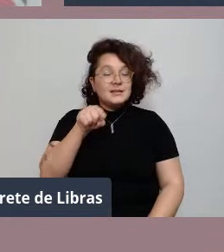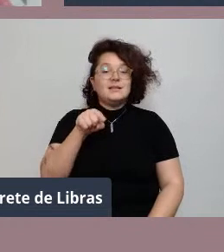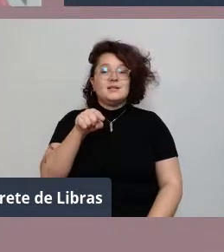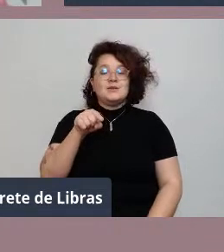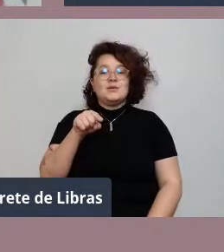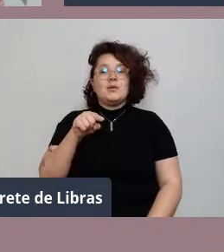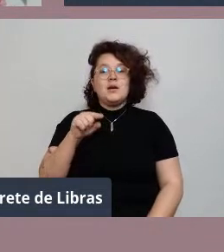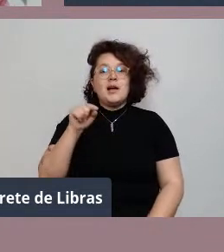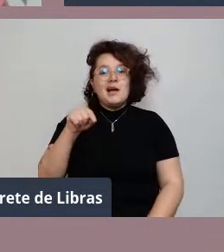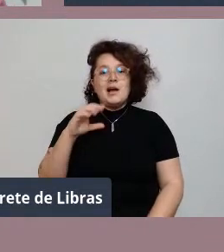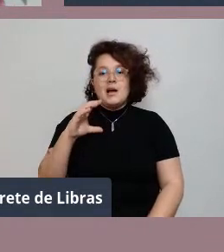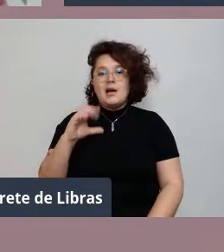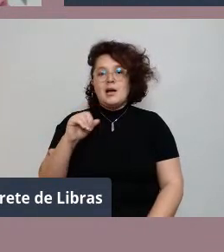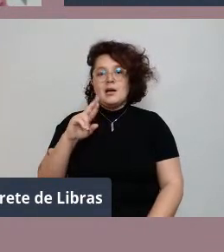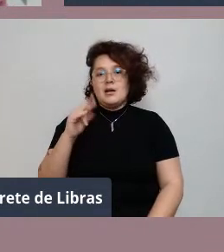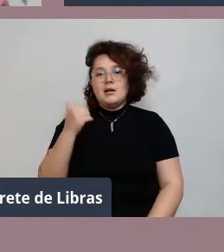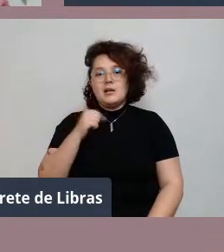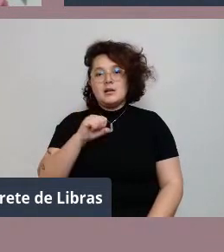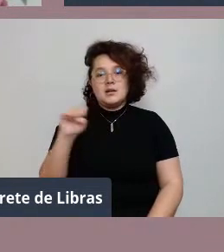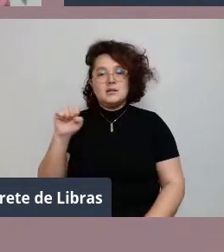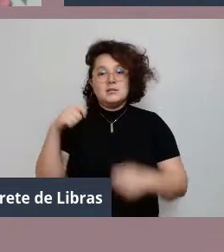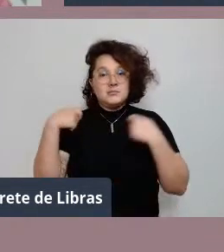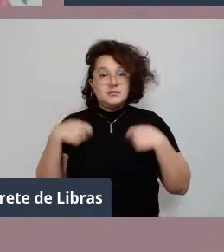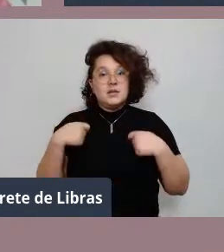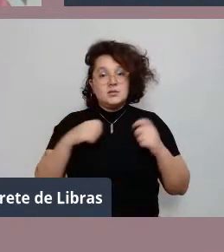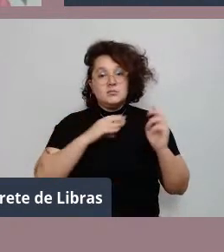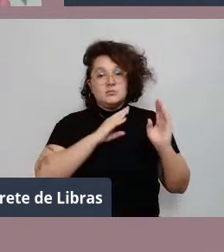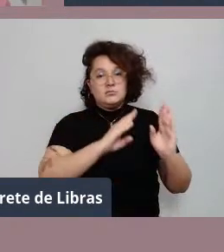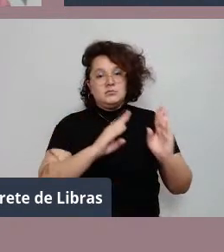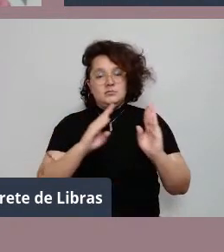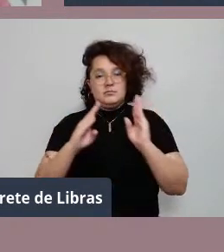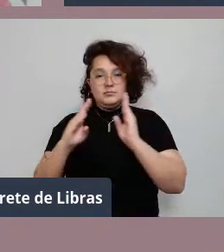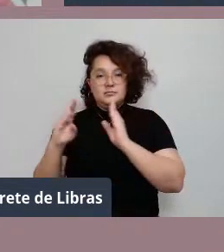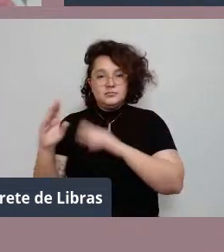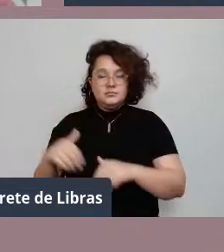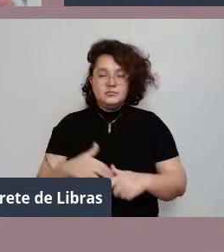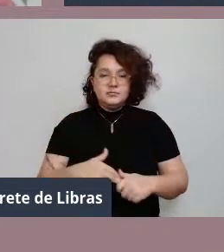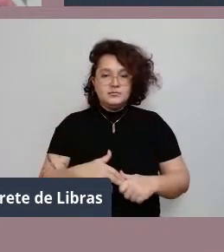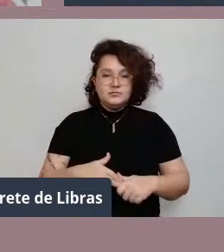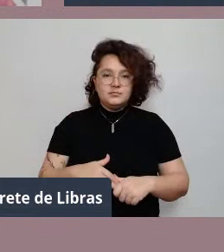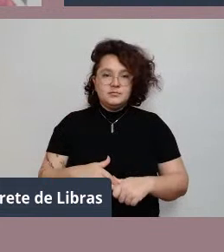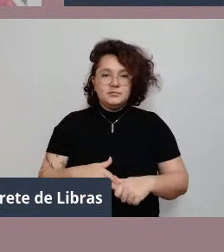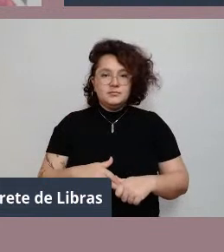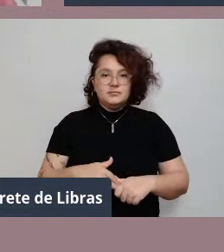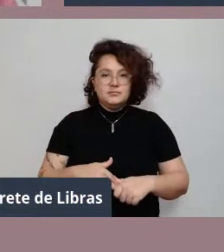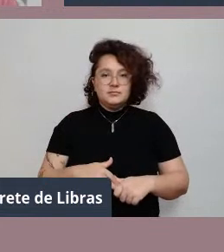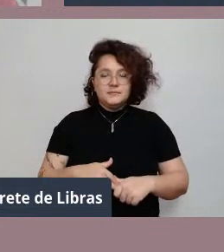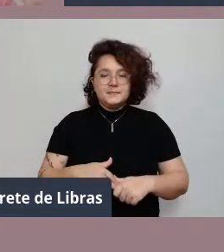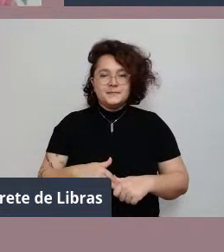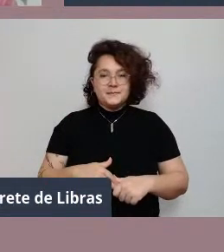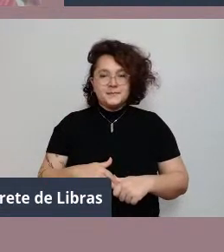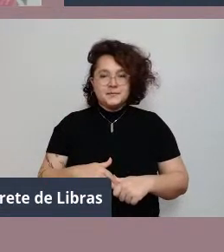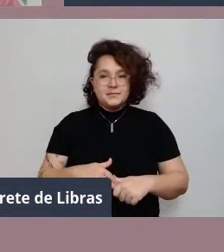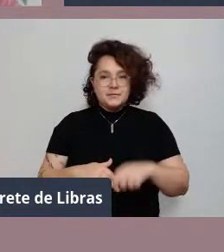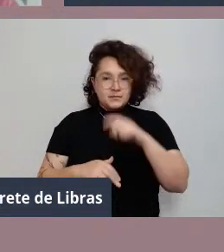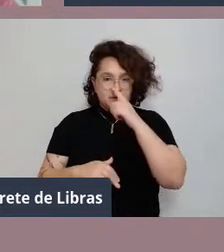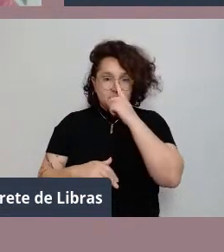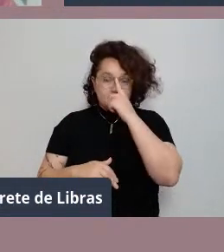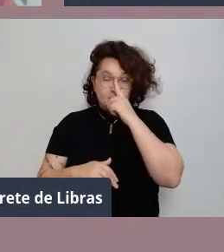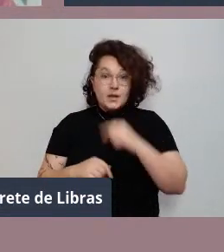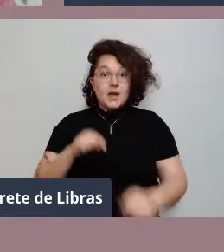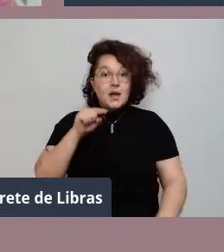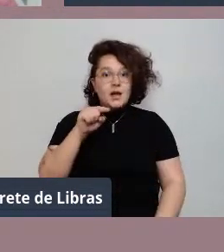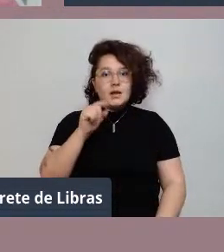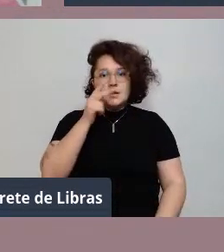ordem para você, para Paloma, quando foi visitar o arquivo, aquilo abriu, né? Abriu um